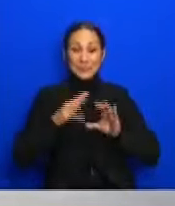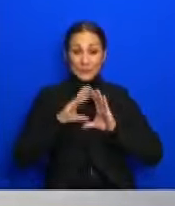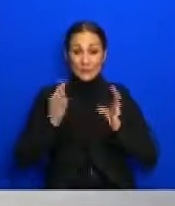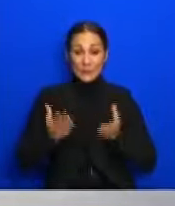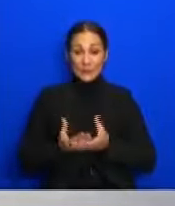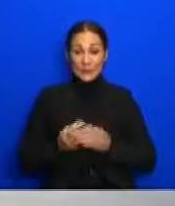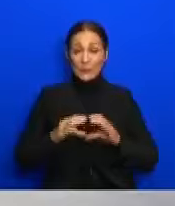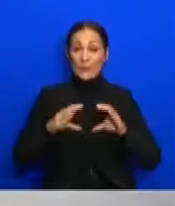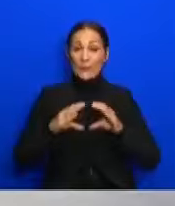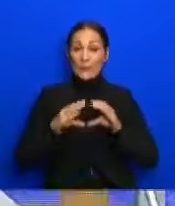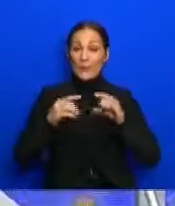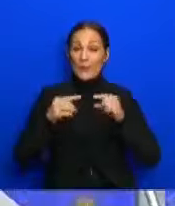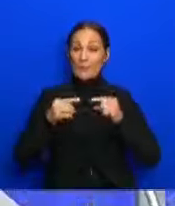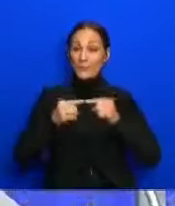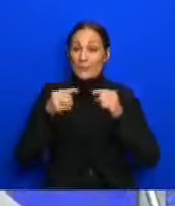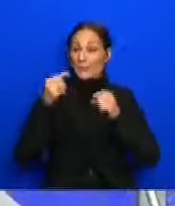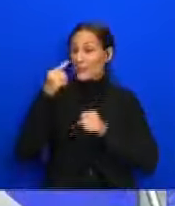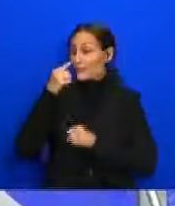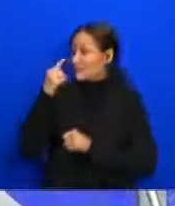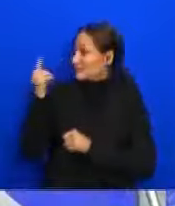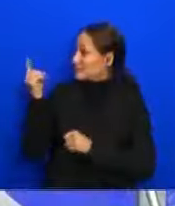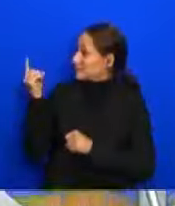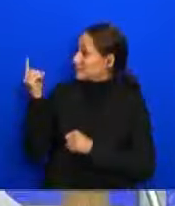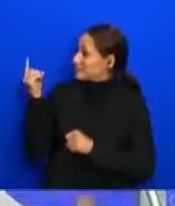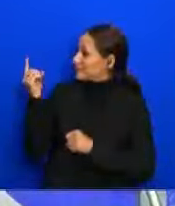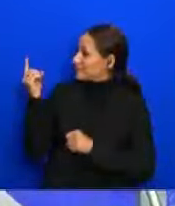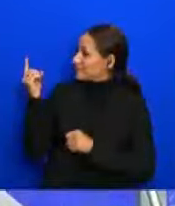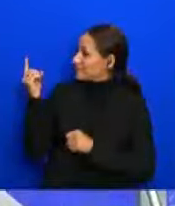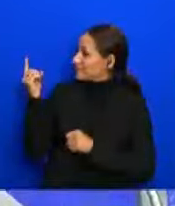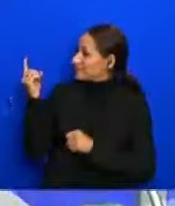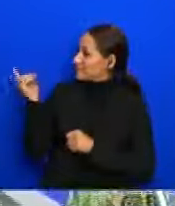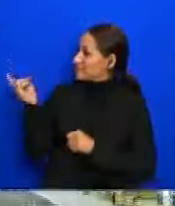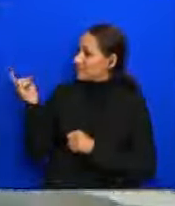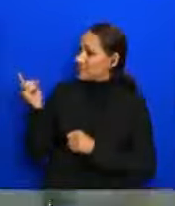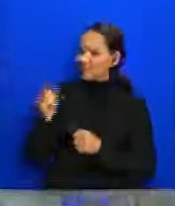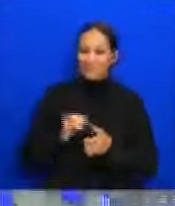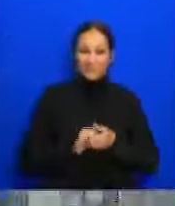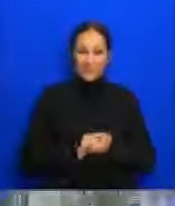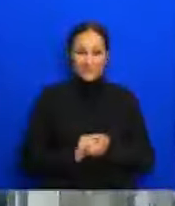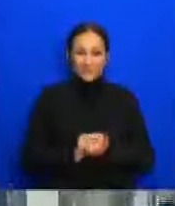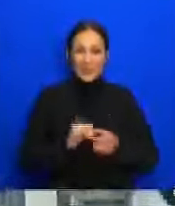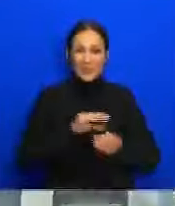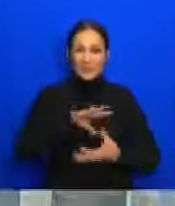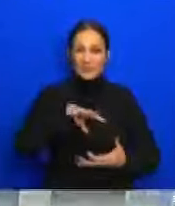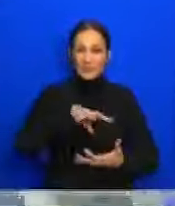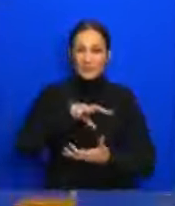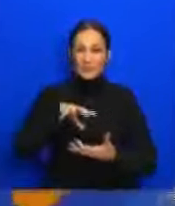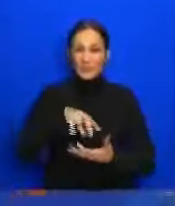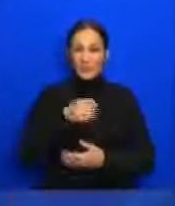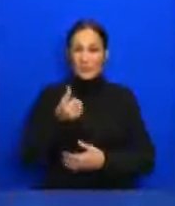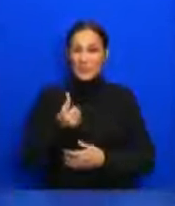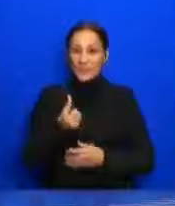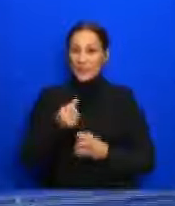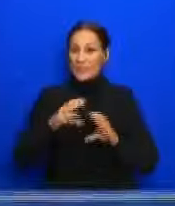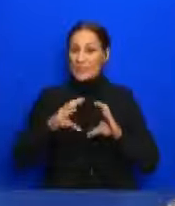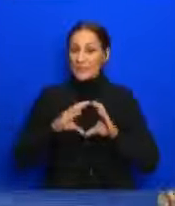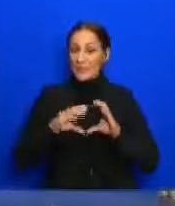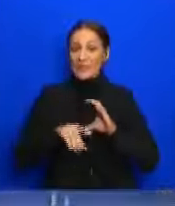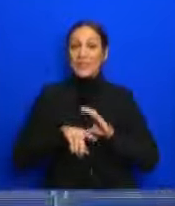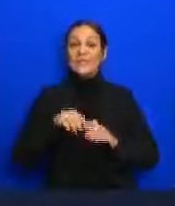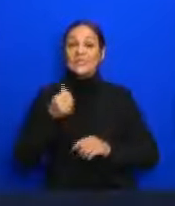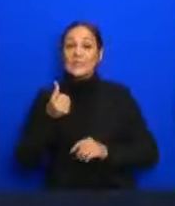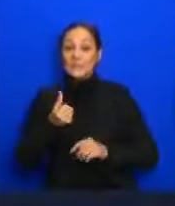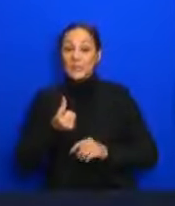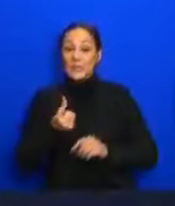globo, bolas posicionadas. Valendo! Globo girando com 6 bolas. São